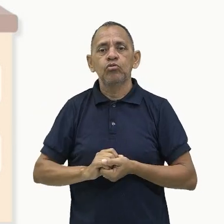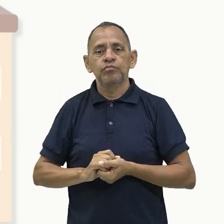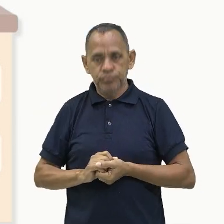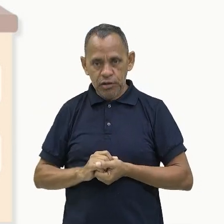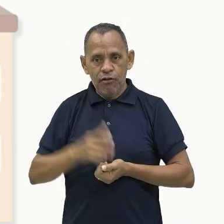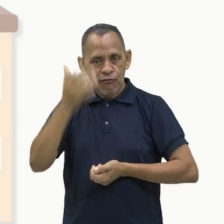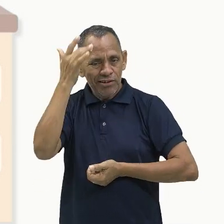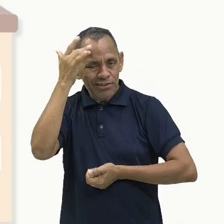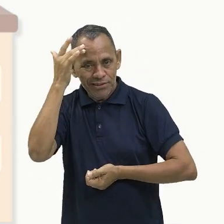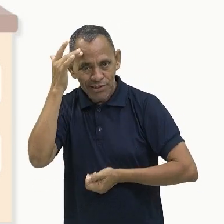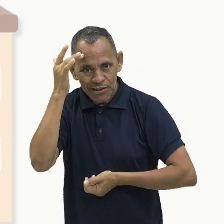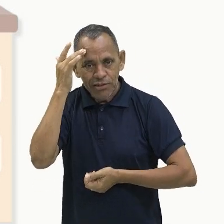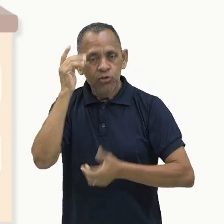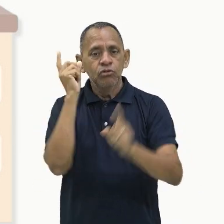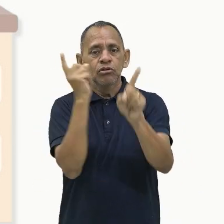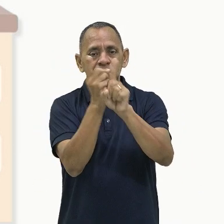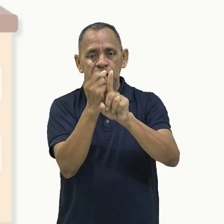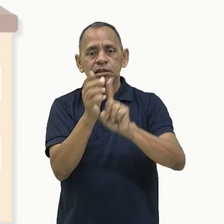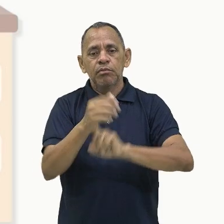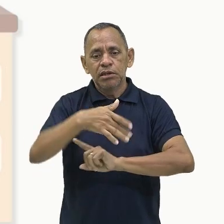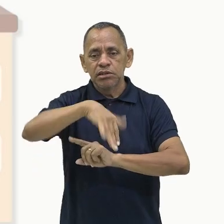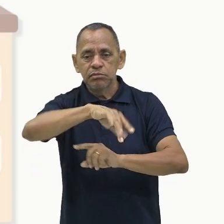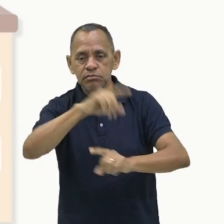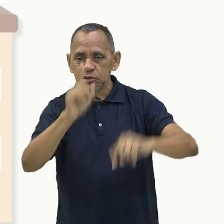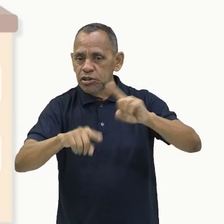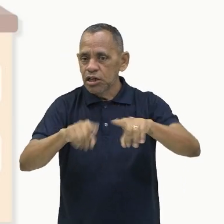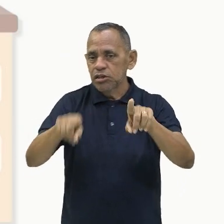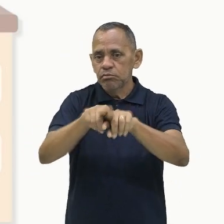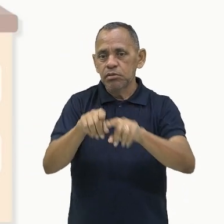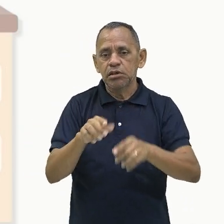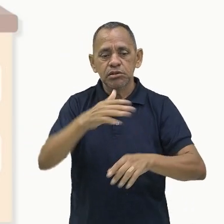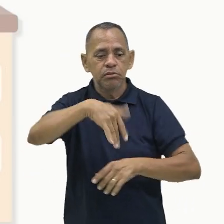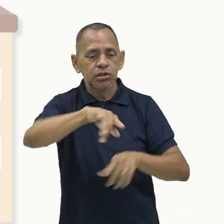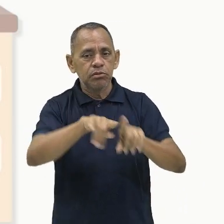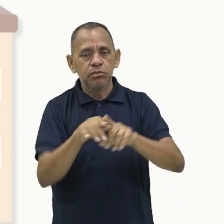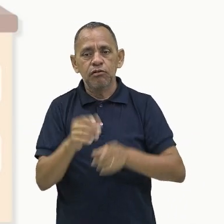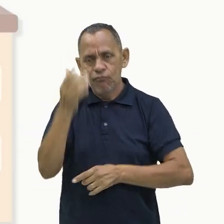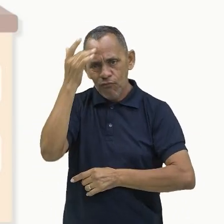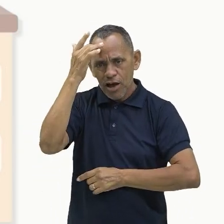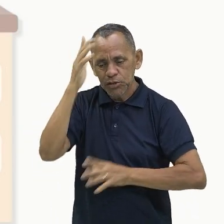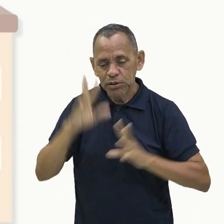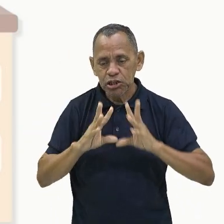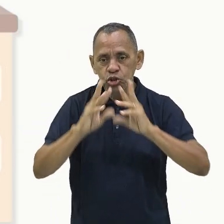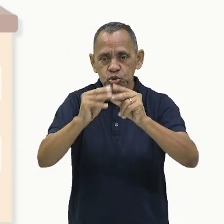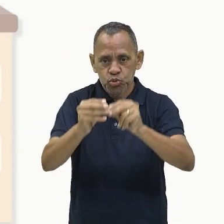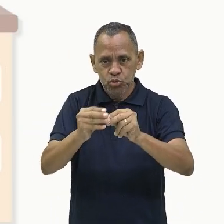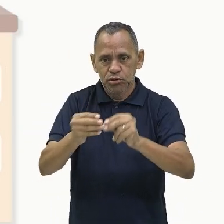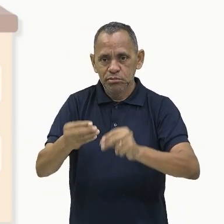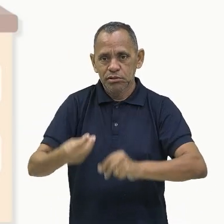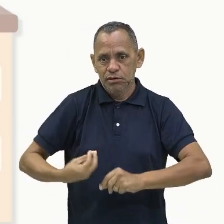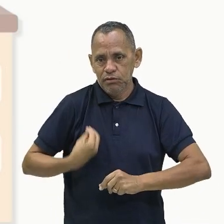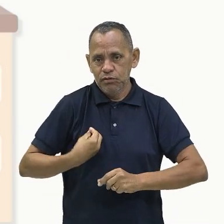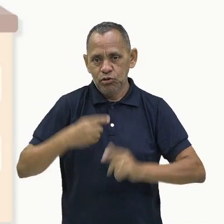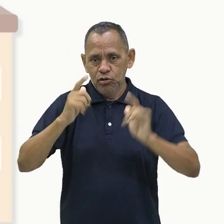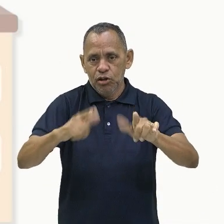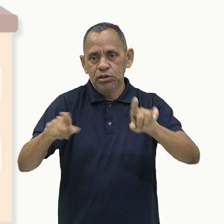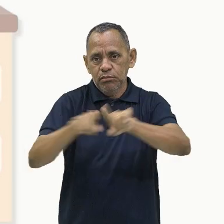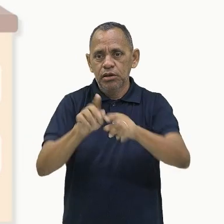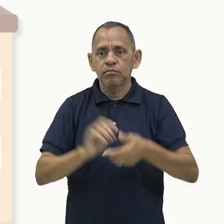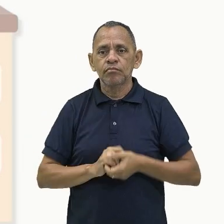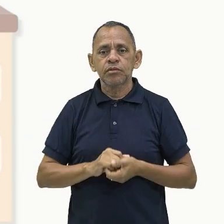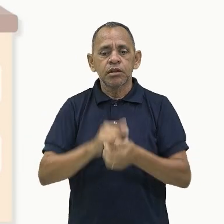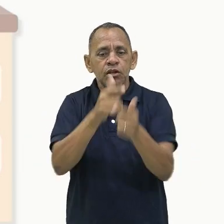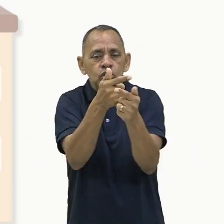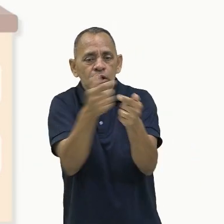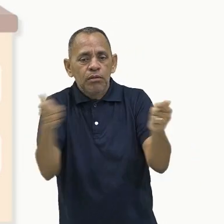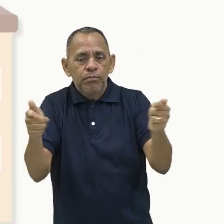objetos naquele ambiente, né, para que se torne fácil para todos que ali se encontram. Podemos também limpar a